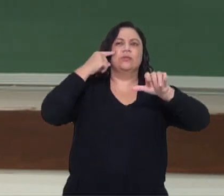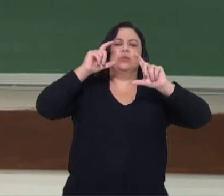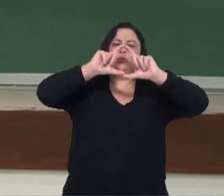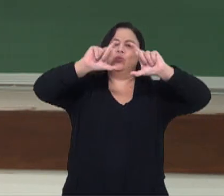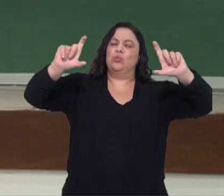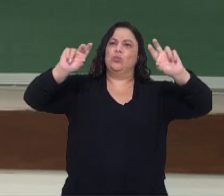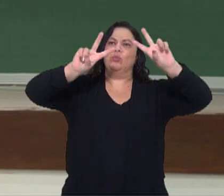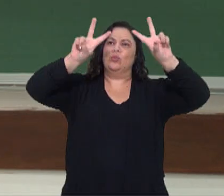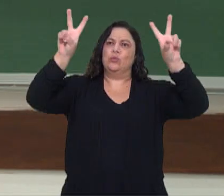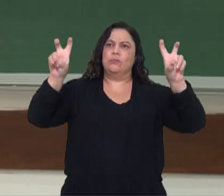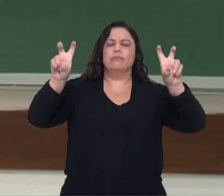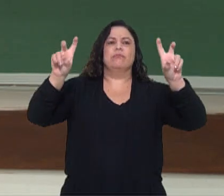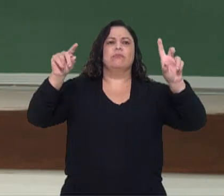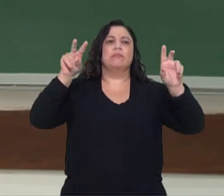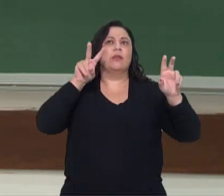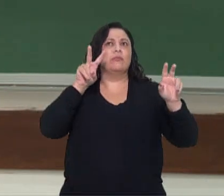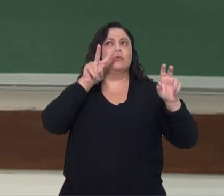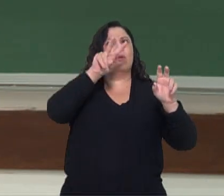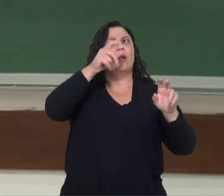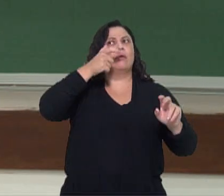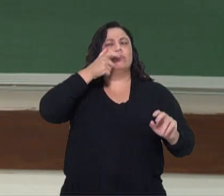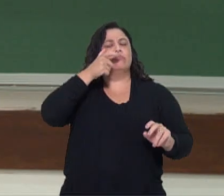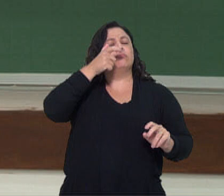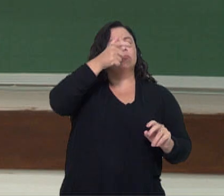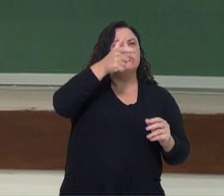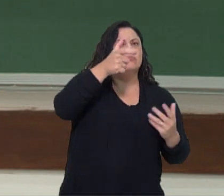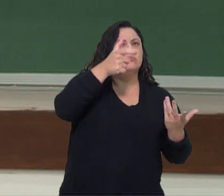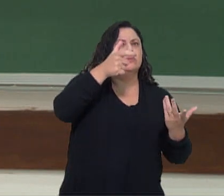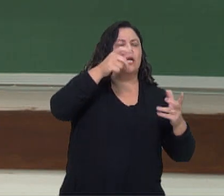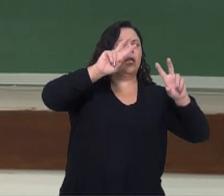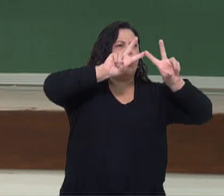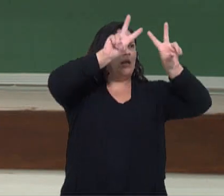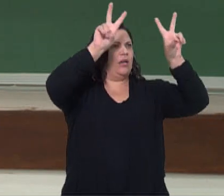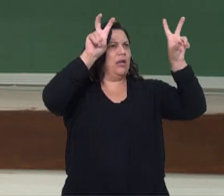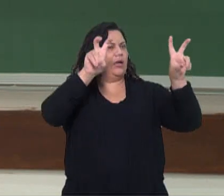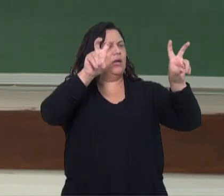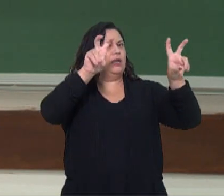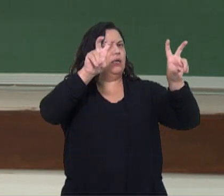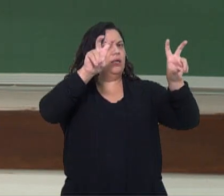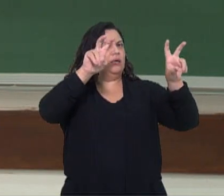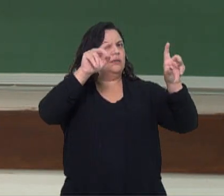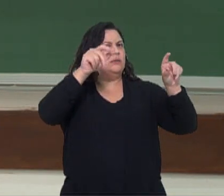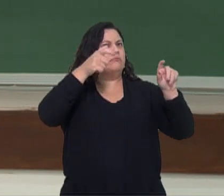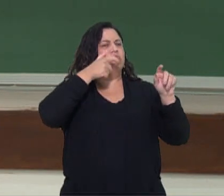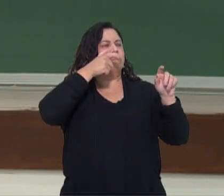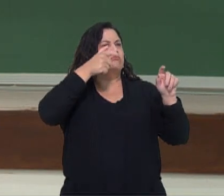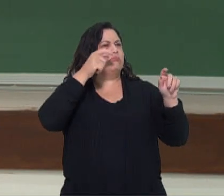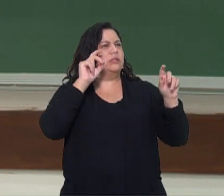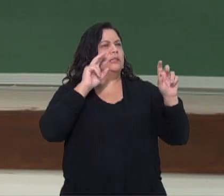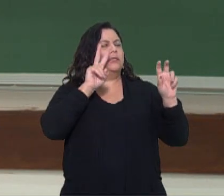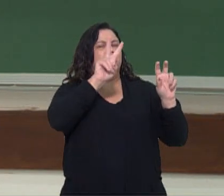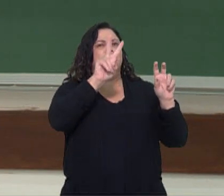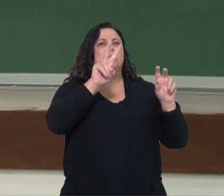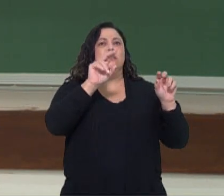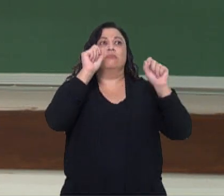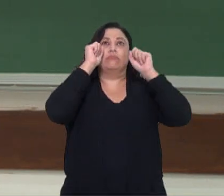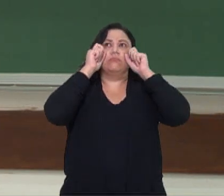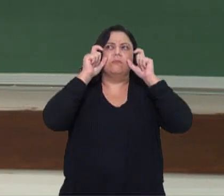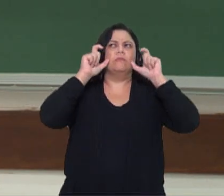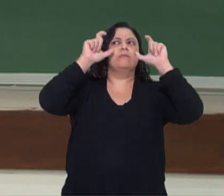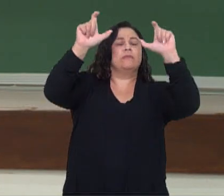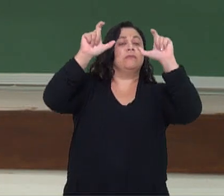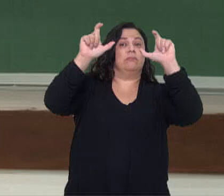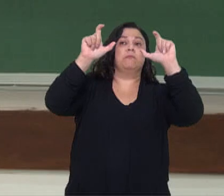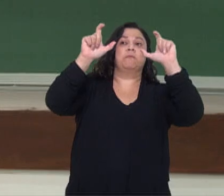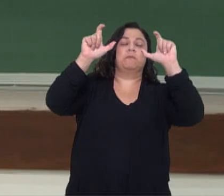olhar, para o leitor olhar e ver se tem interesse ou não. Ele não vai contar em detalhes, mas ele já vai despertar o